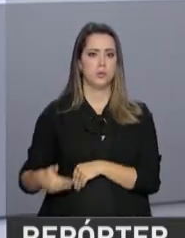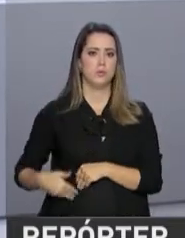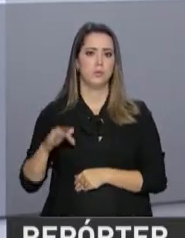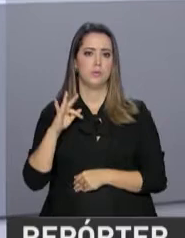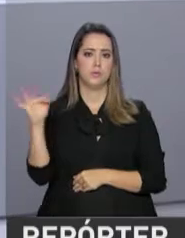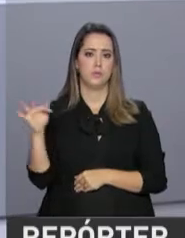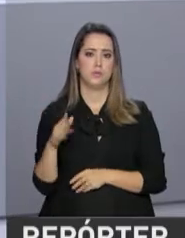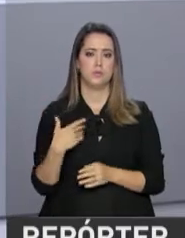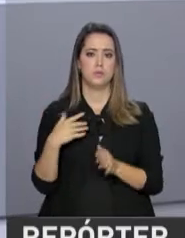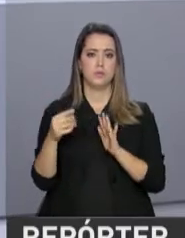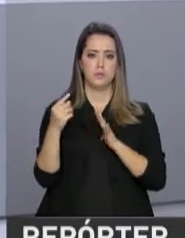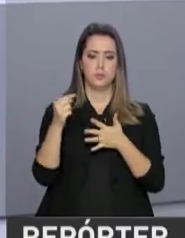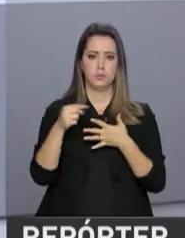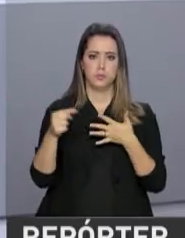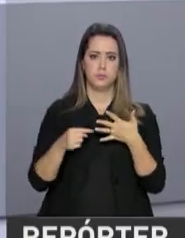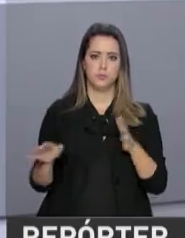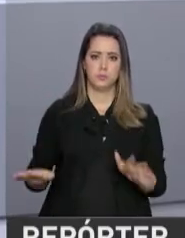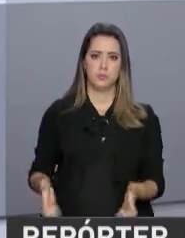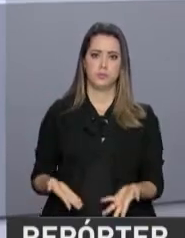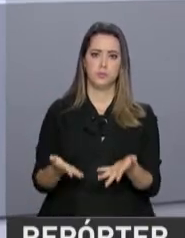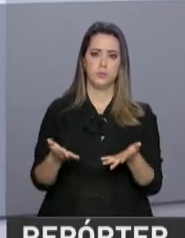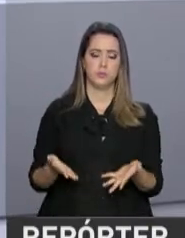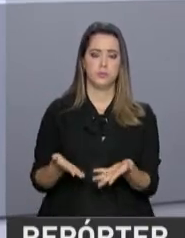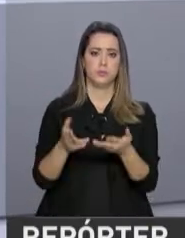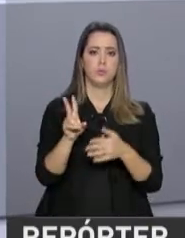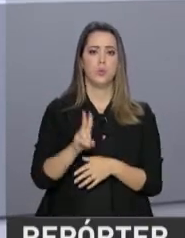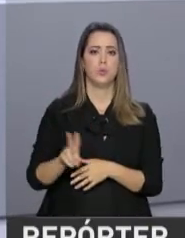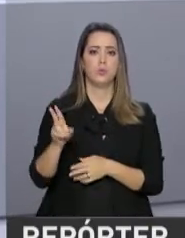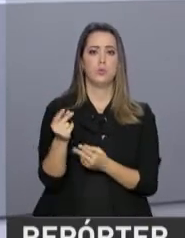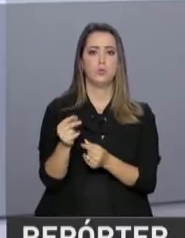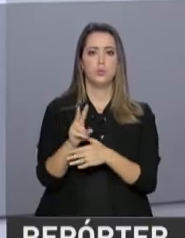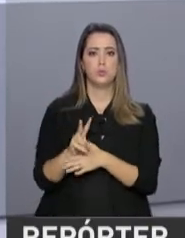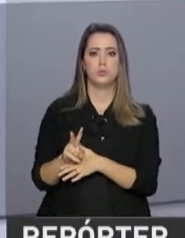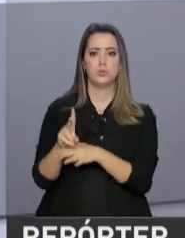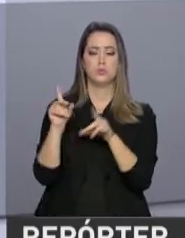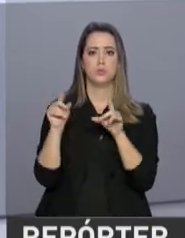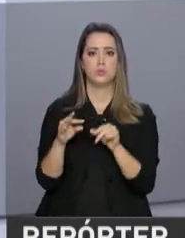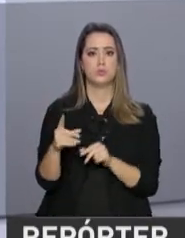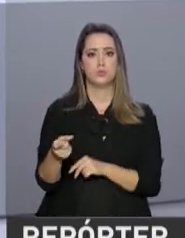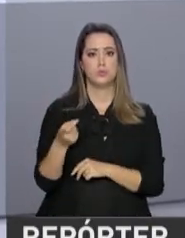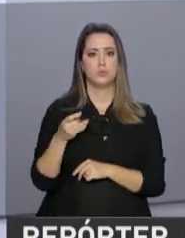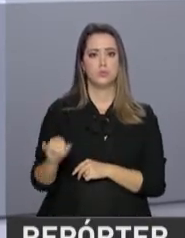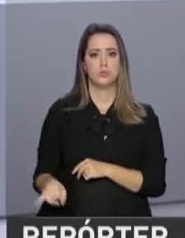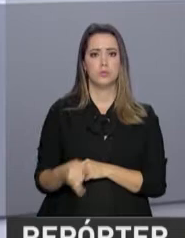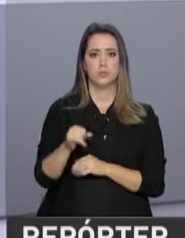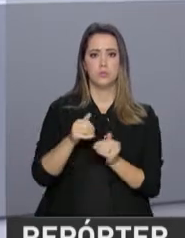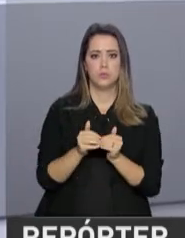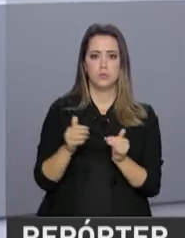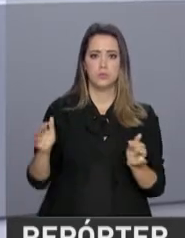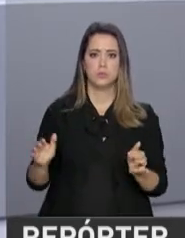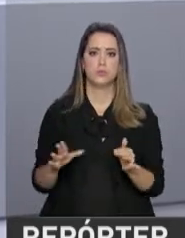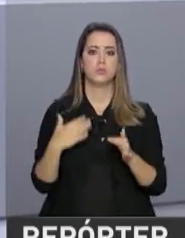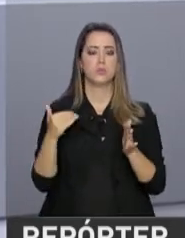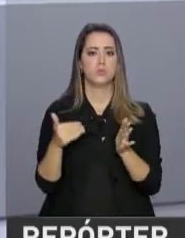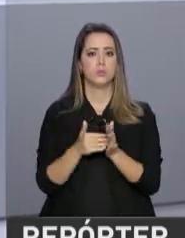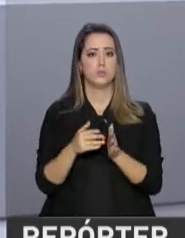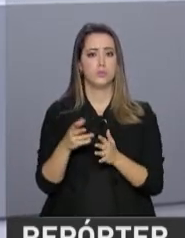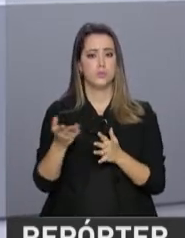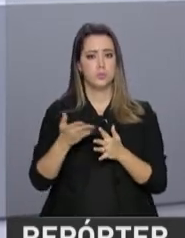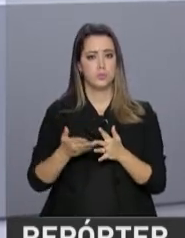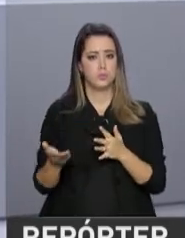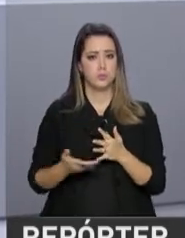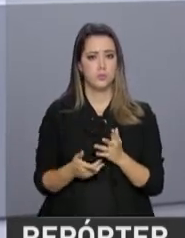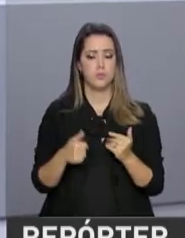adotou medidas para facilitar e incentivar o uso de crédito como a redução das taxas de juros e ampliação dos limites de